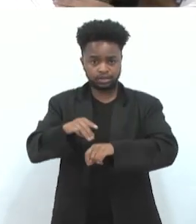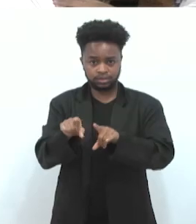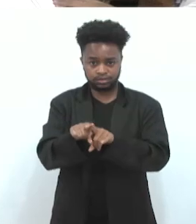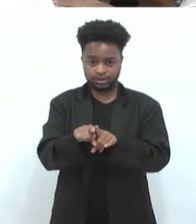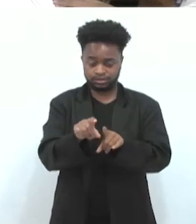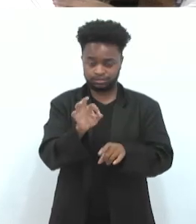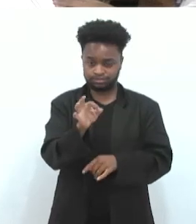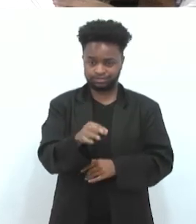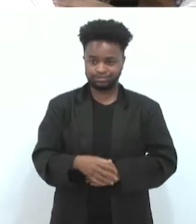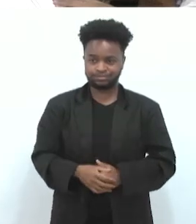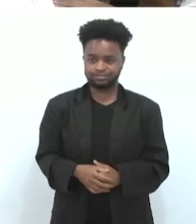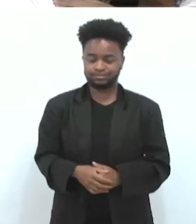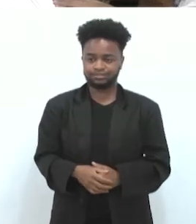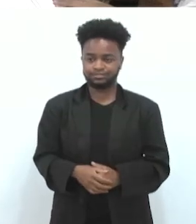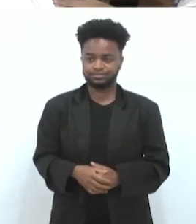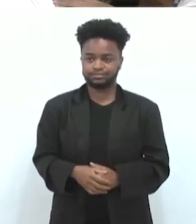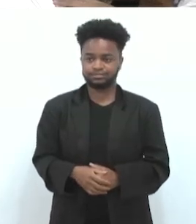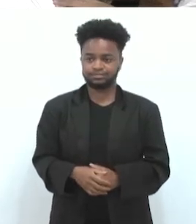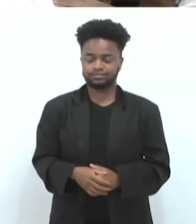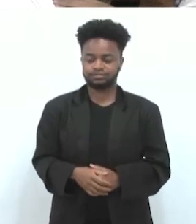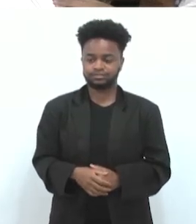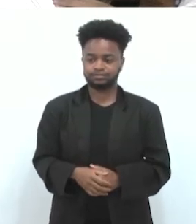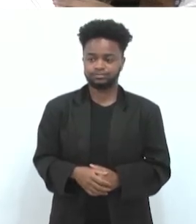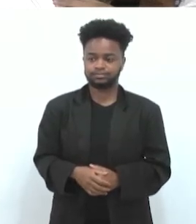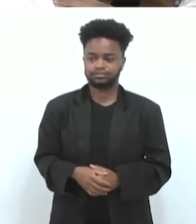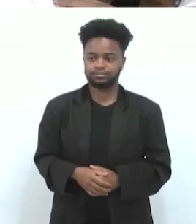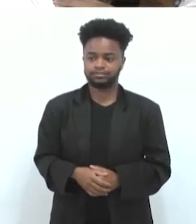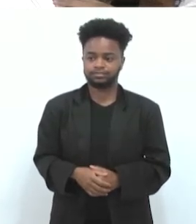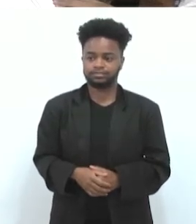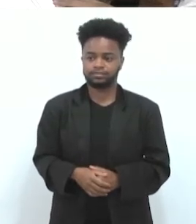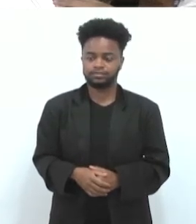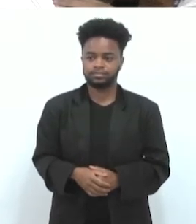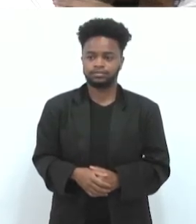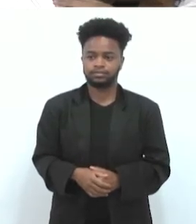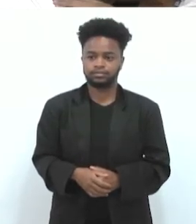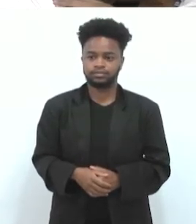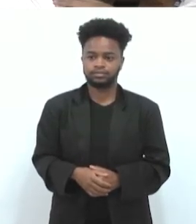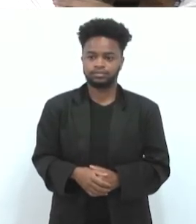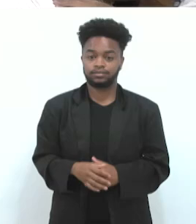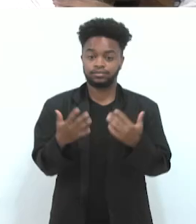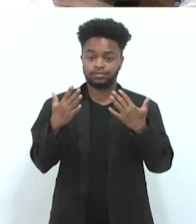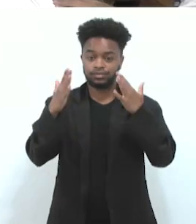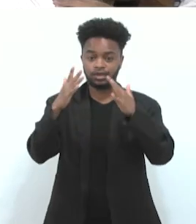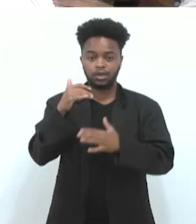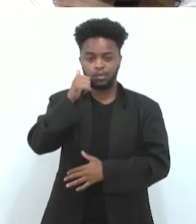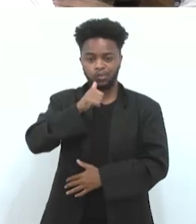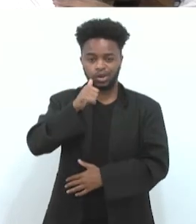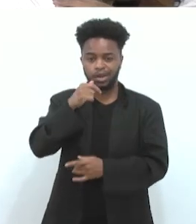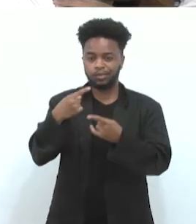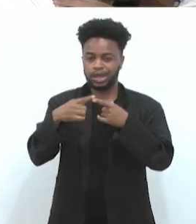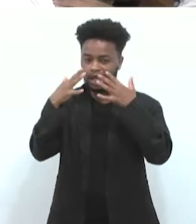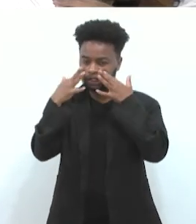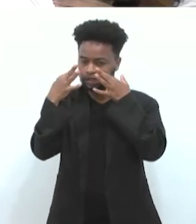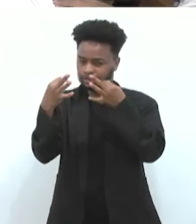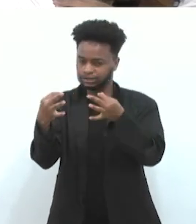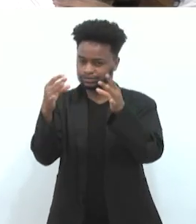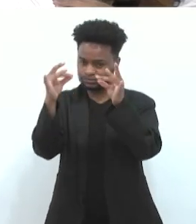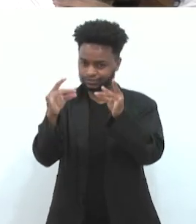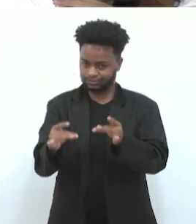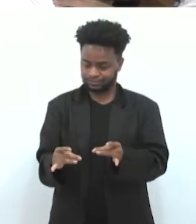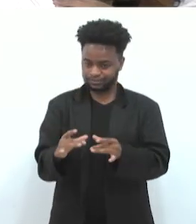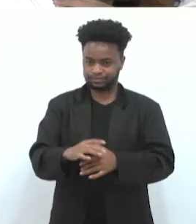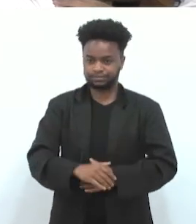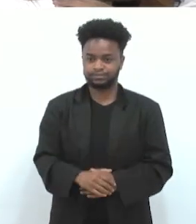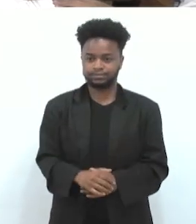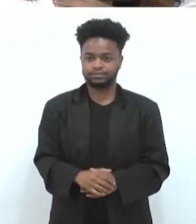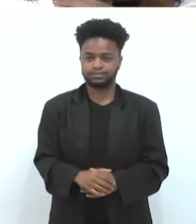É verdade. Lá são tratados todos com muito carinho. E viva as mulheres que têm um olhar atento e mais zeloso.